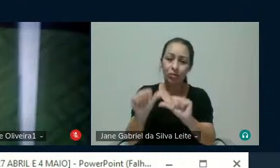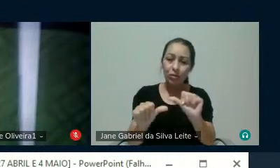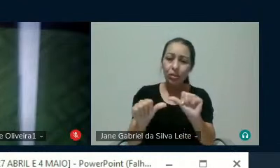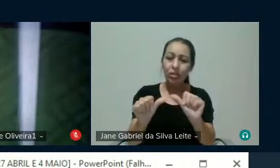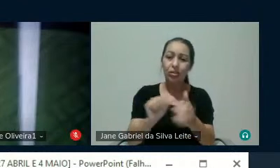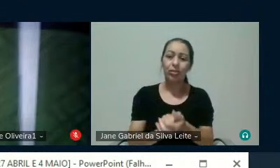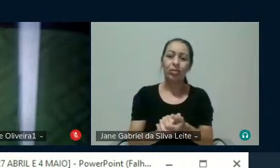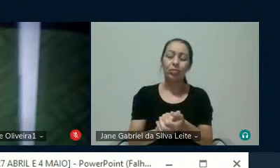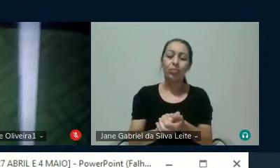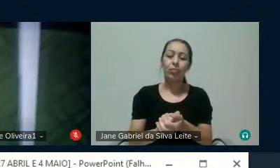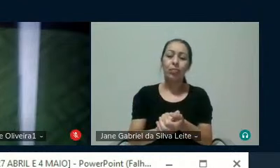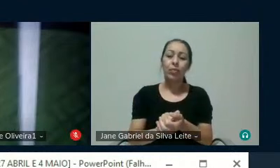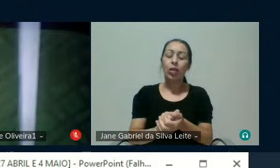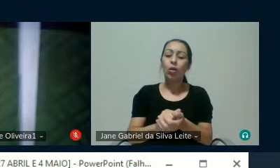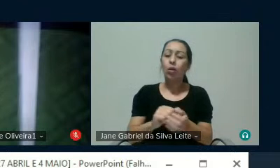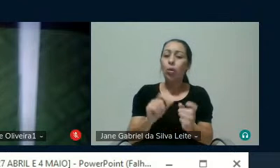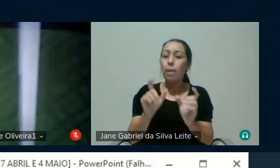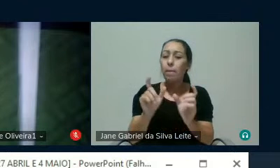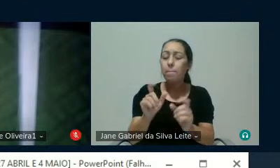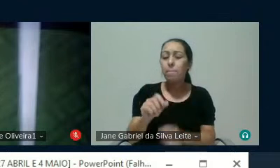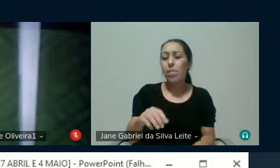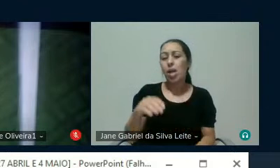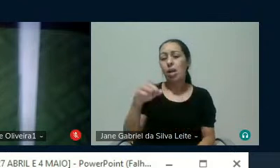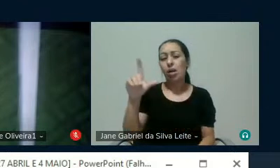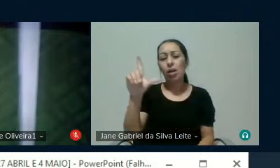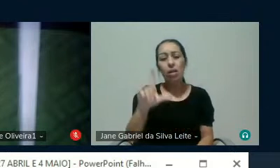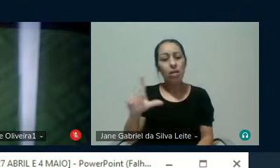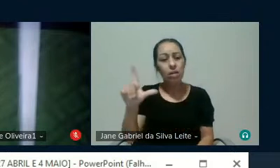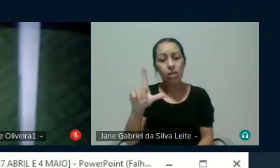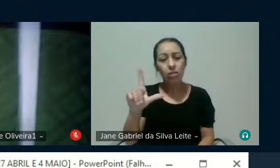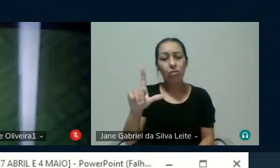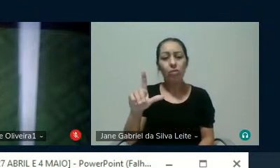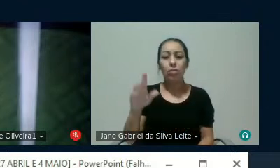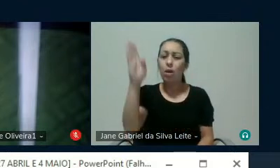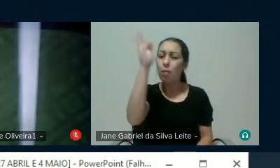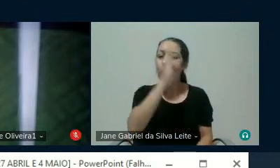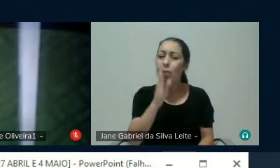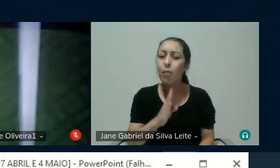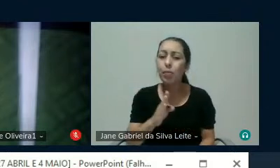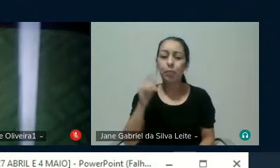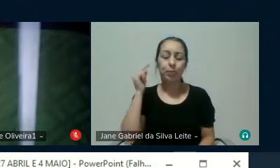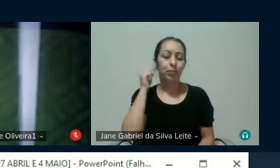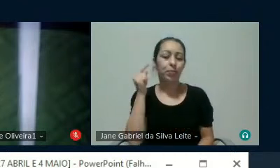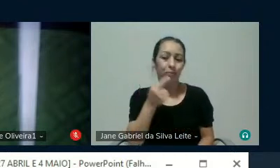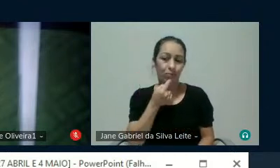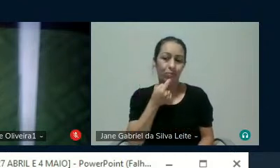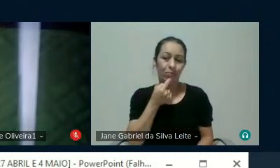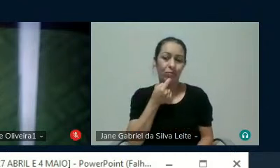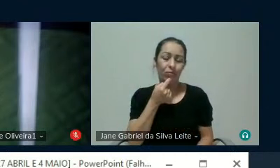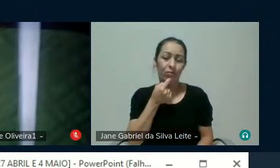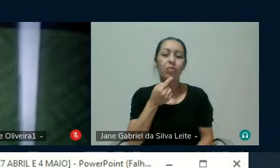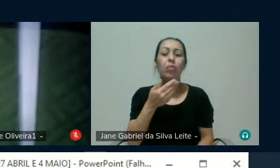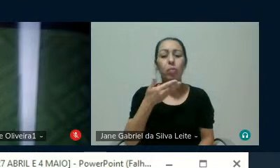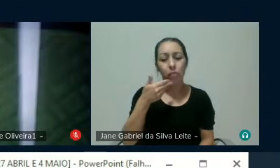surda. Literatura brasileira surda. Acho que ficaria mais adequado.